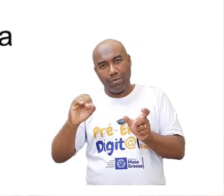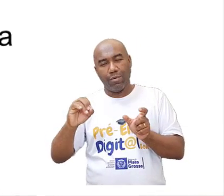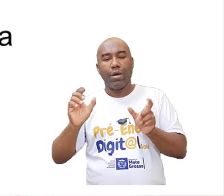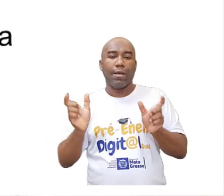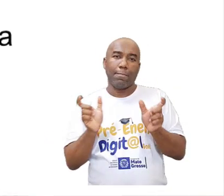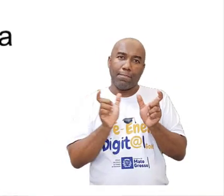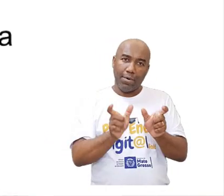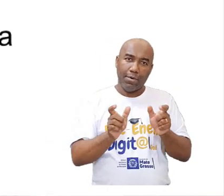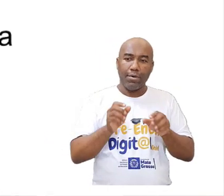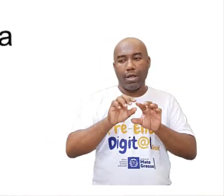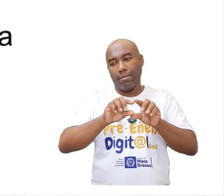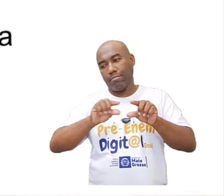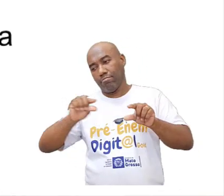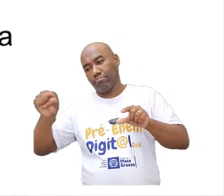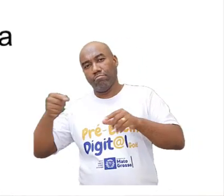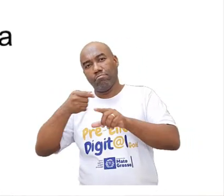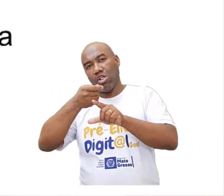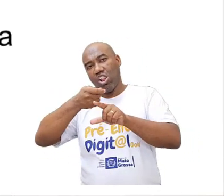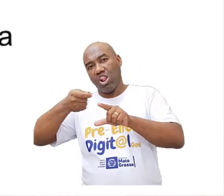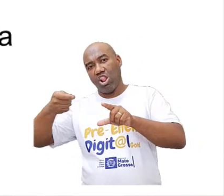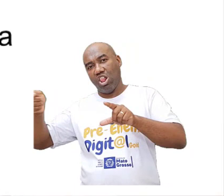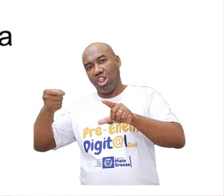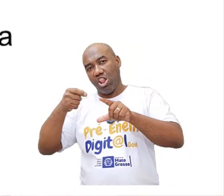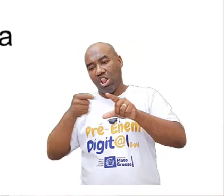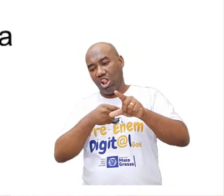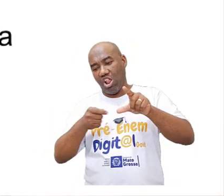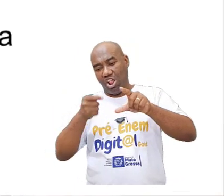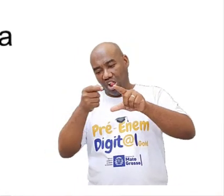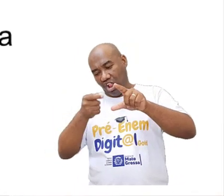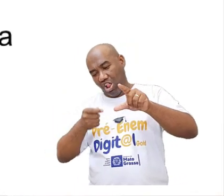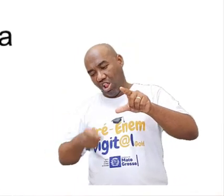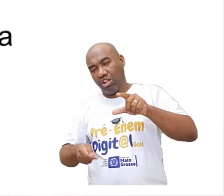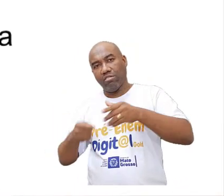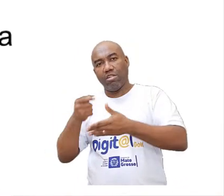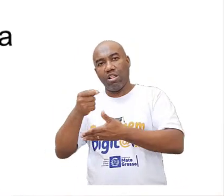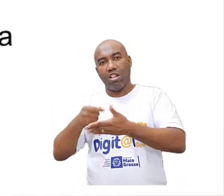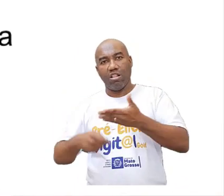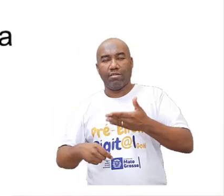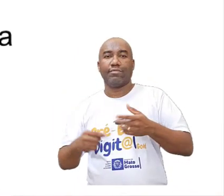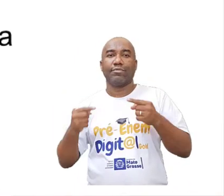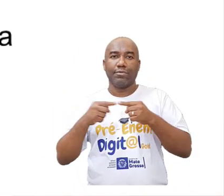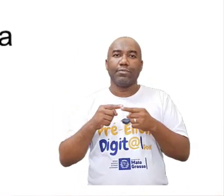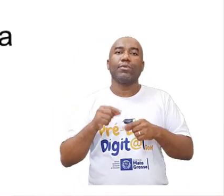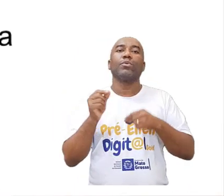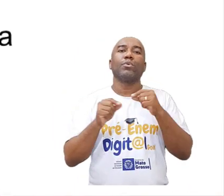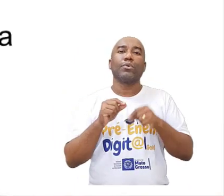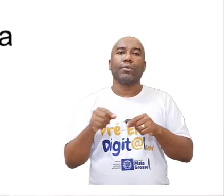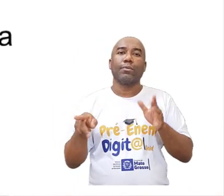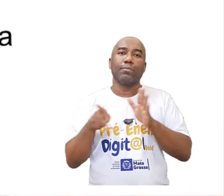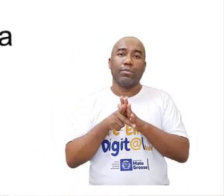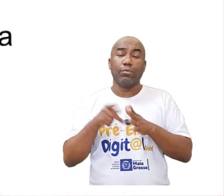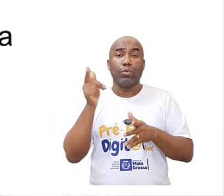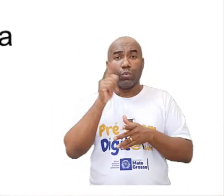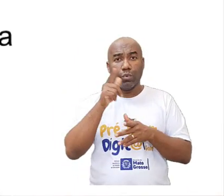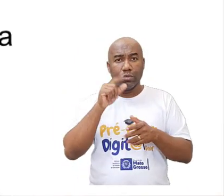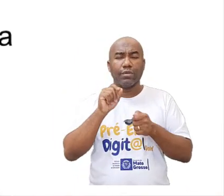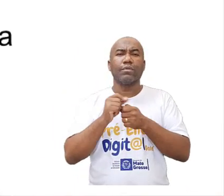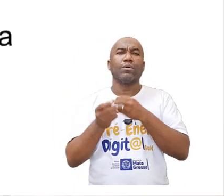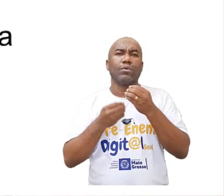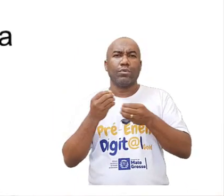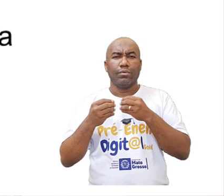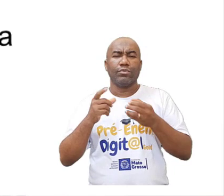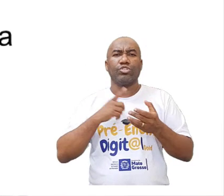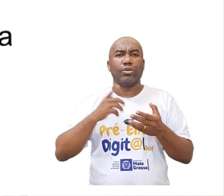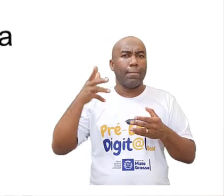intermédio. Vejamos, aqui continuando o nosso exemplo, ó, ela disse desenvolvidos nas escolas, o qual